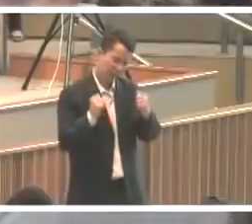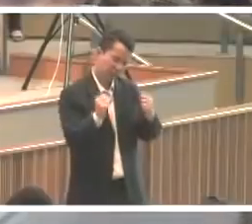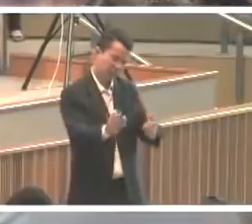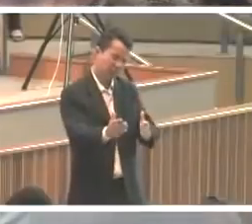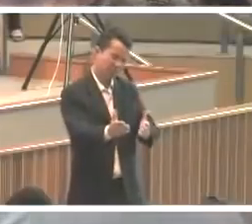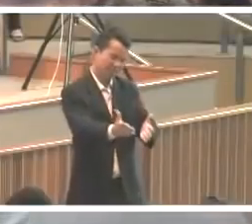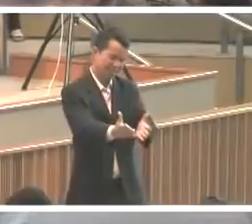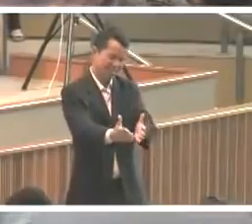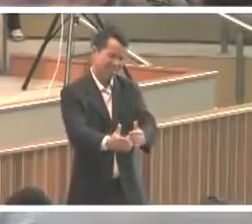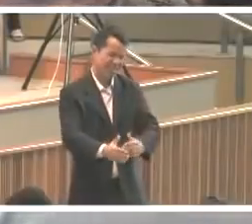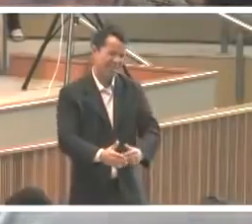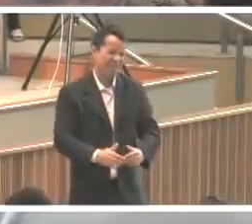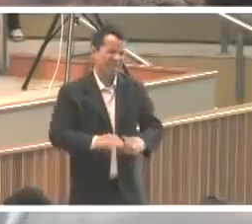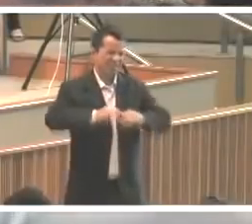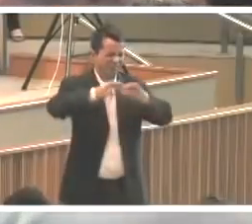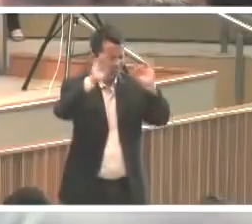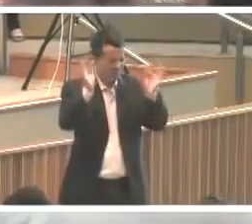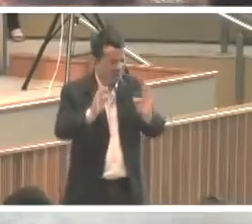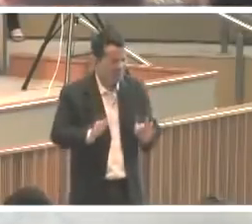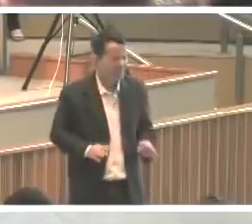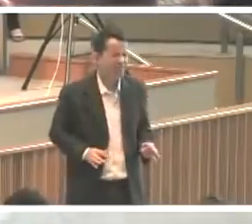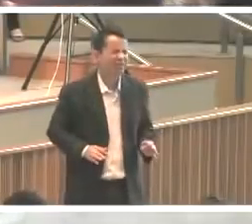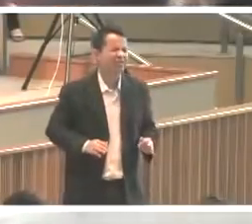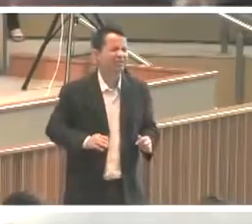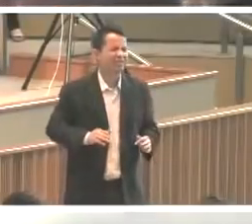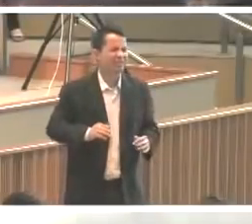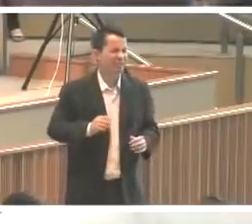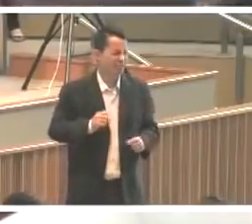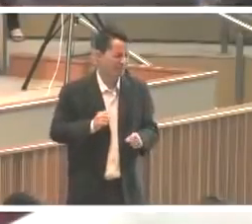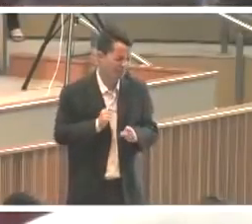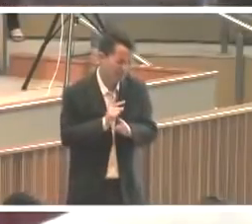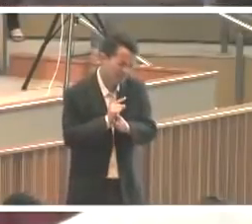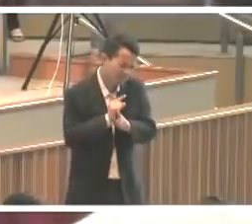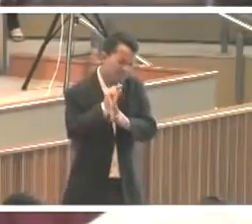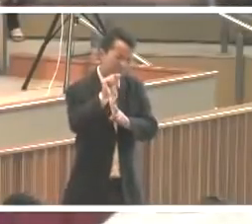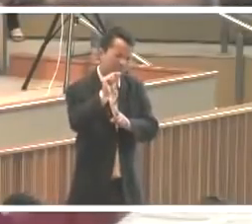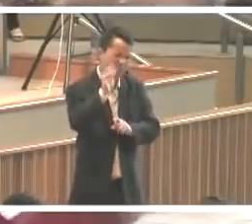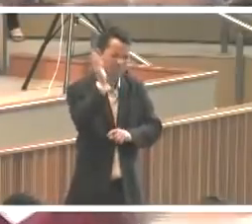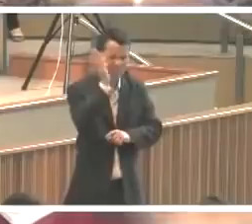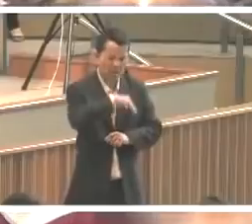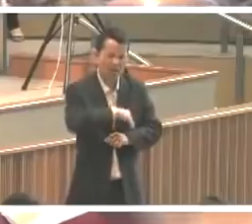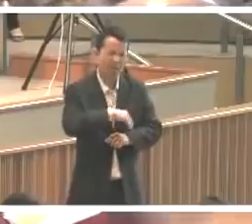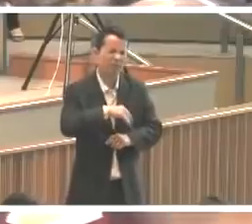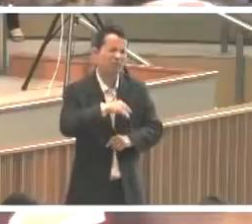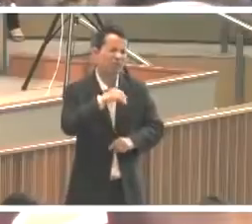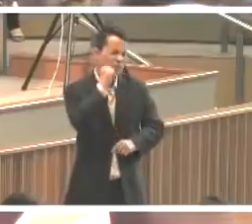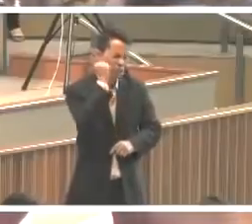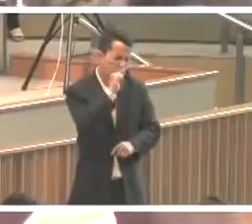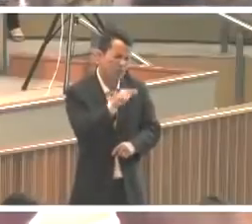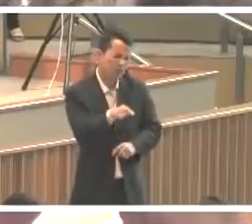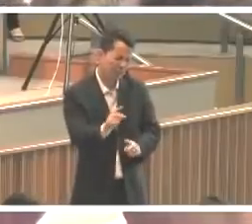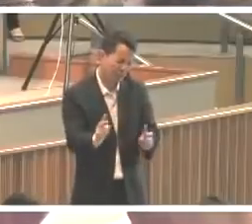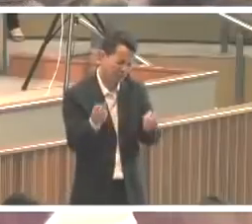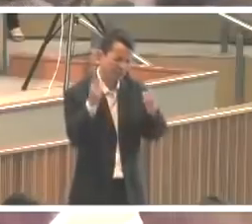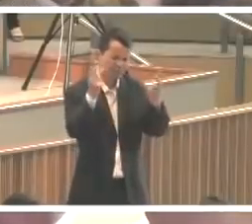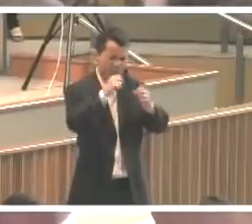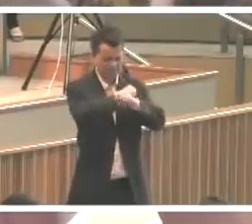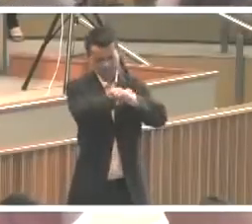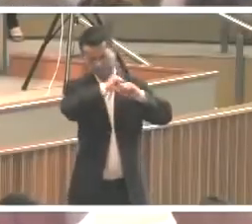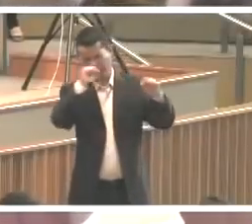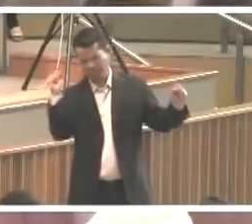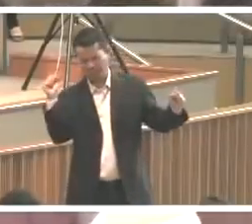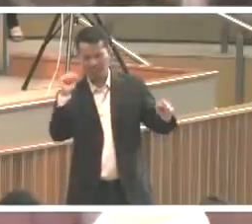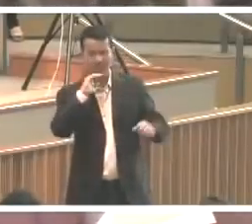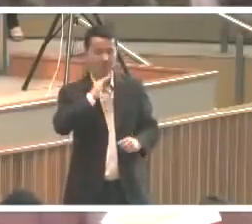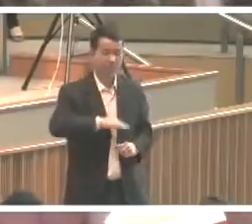Senhor esteja com eles de manhã, de tarde, de noite, quando dormirem, quando acordarem, e eles possam se